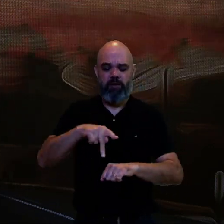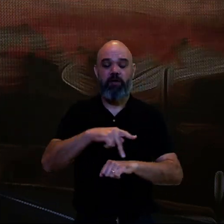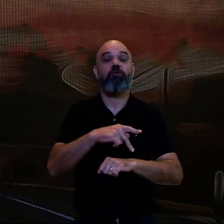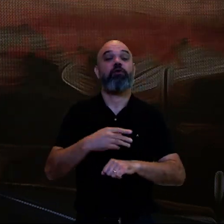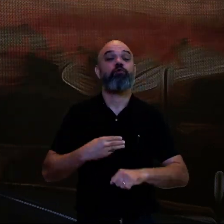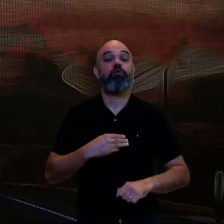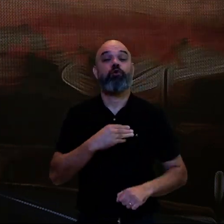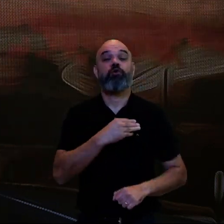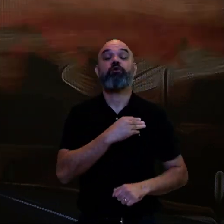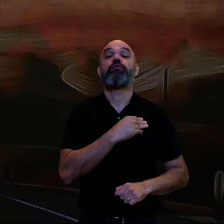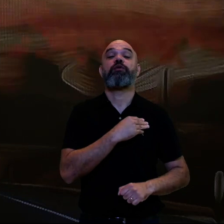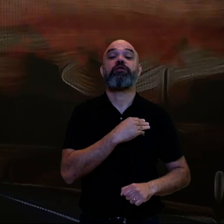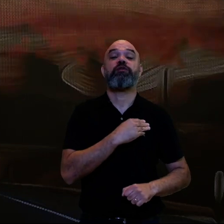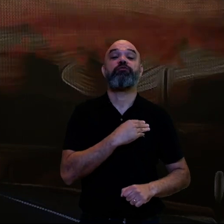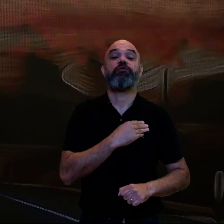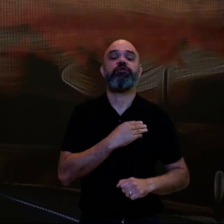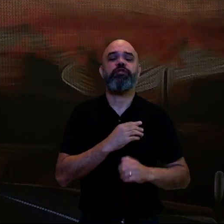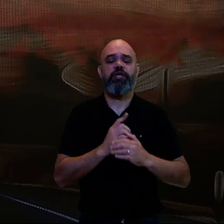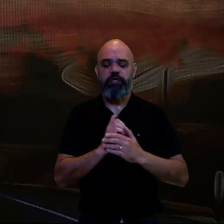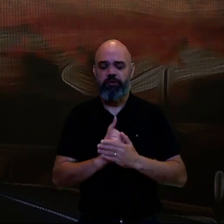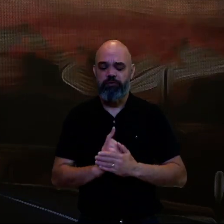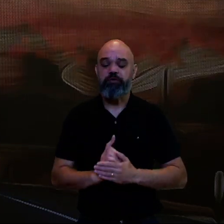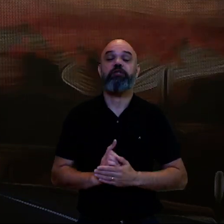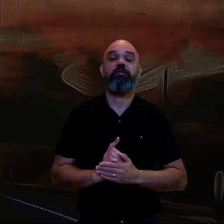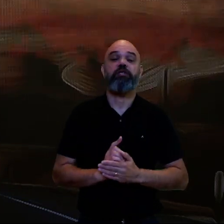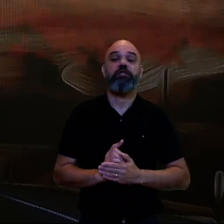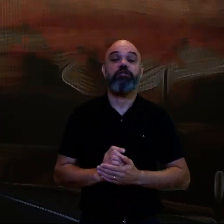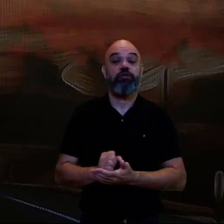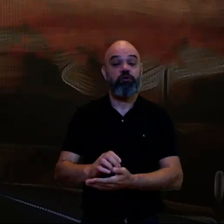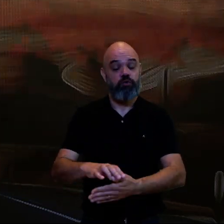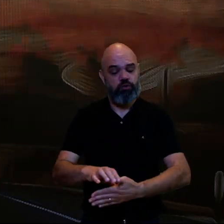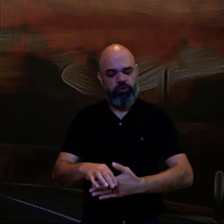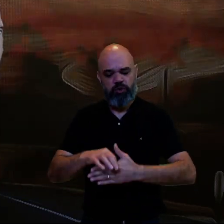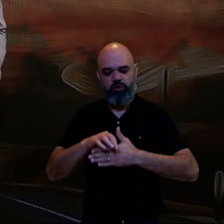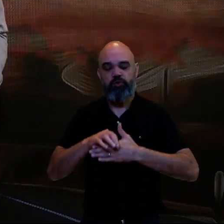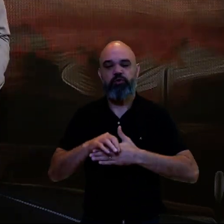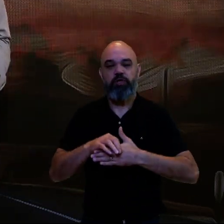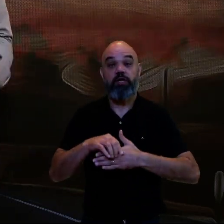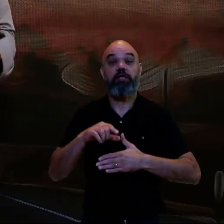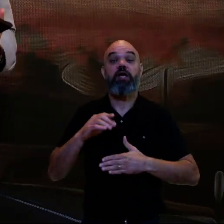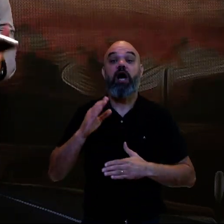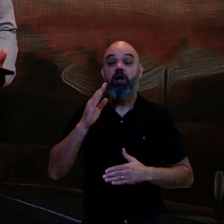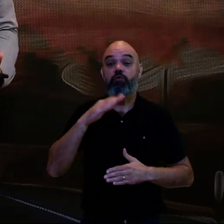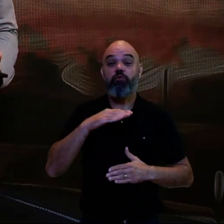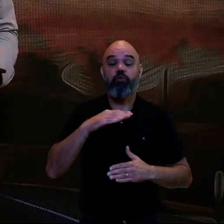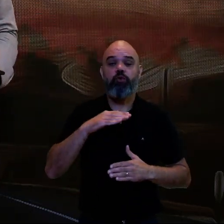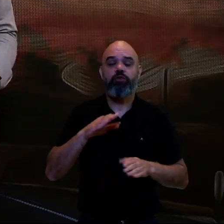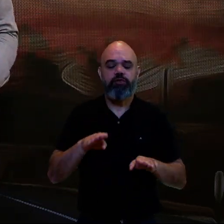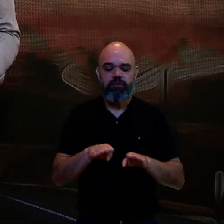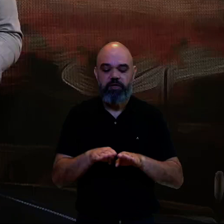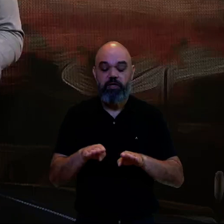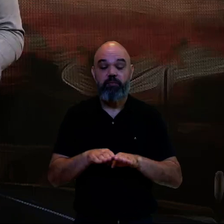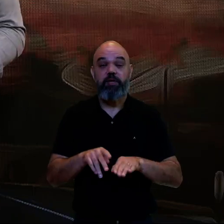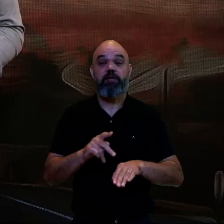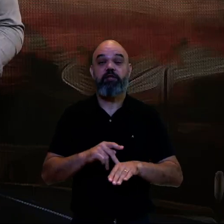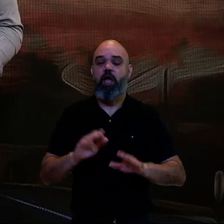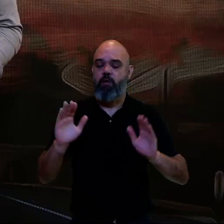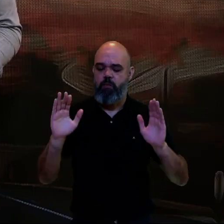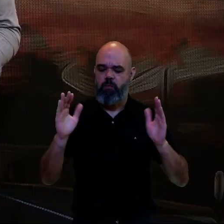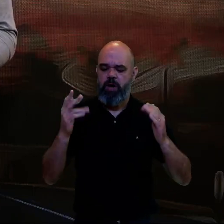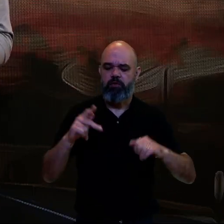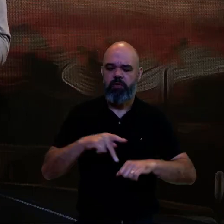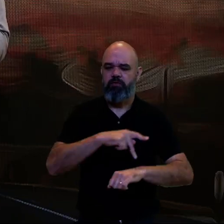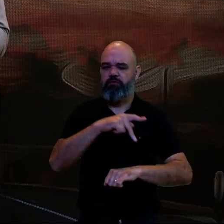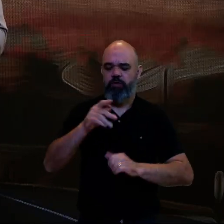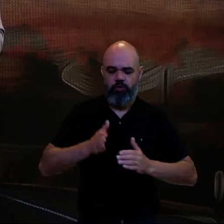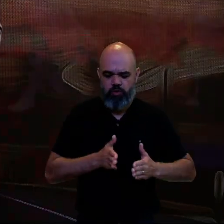de Eficientes, nos liderando em adoração. E à noite também temos mais uma celebração da Páscoa com o Caminho de Amor.